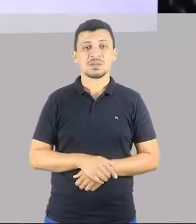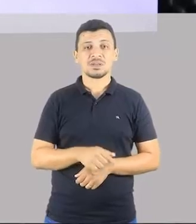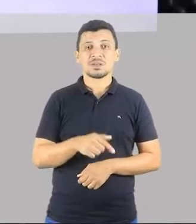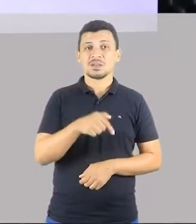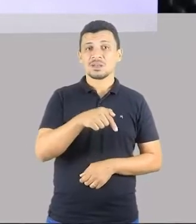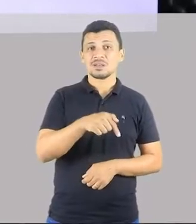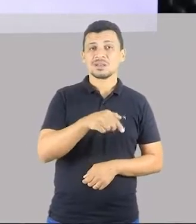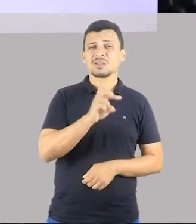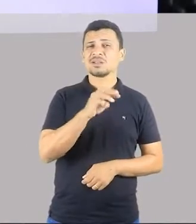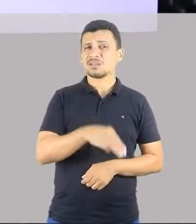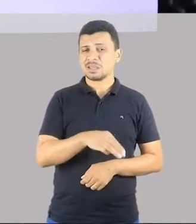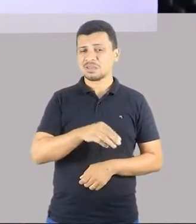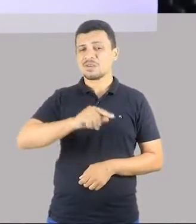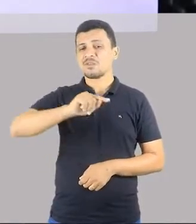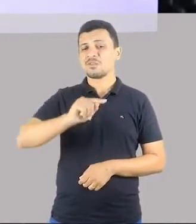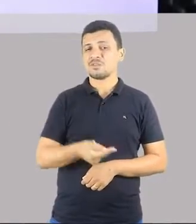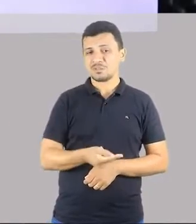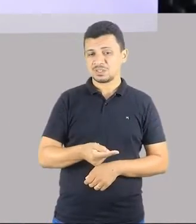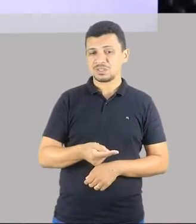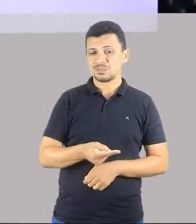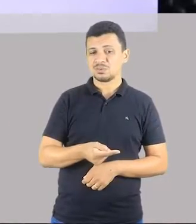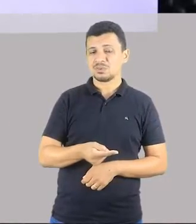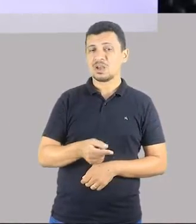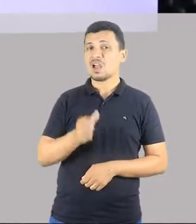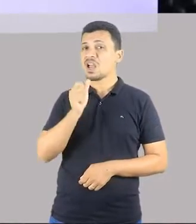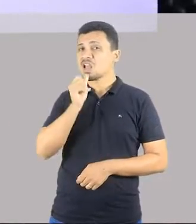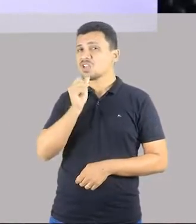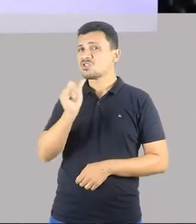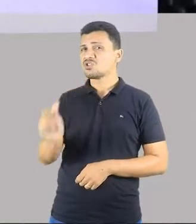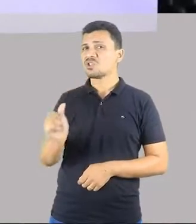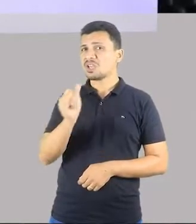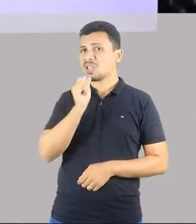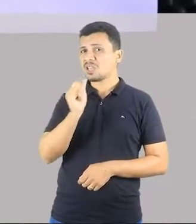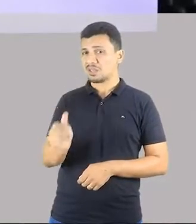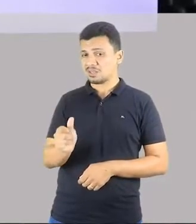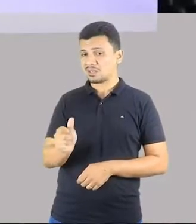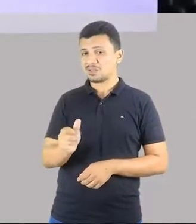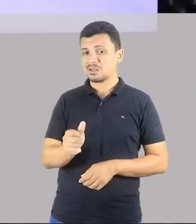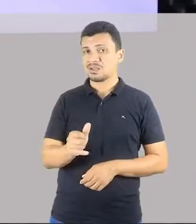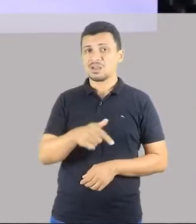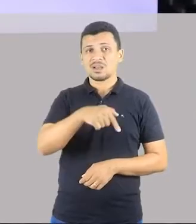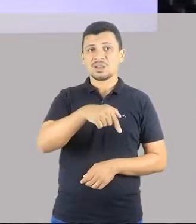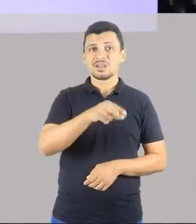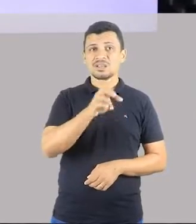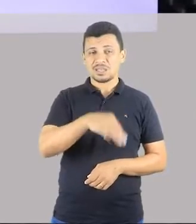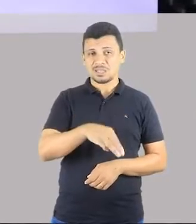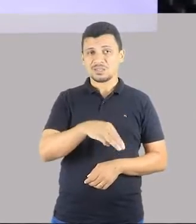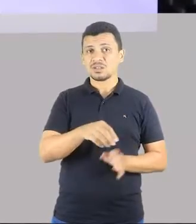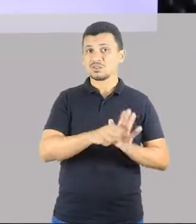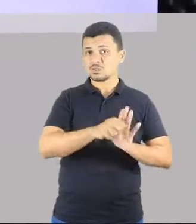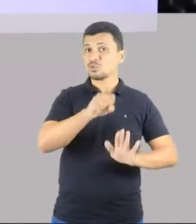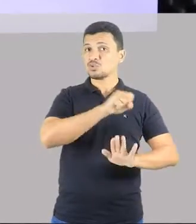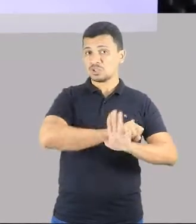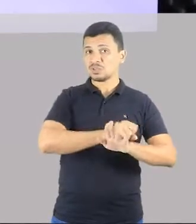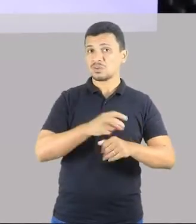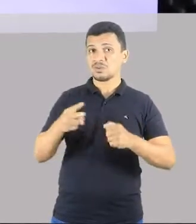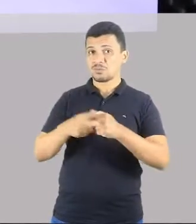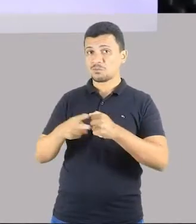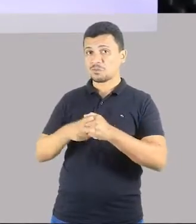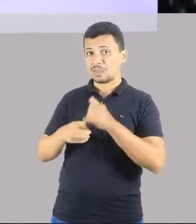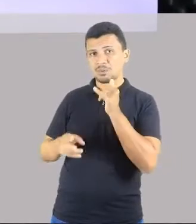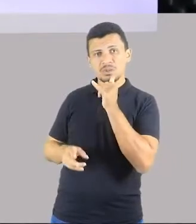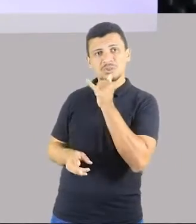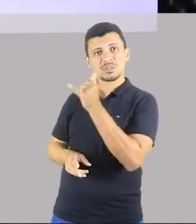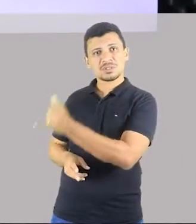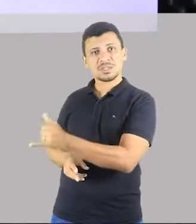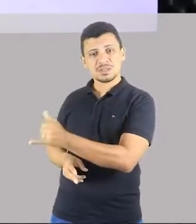quem diria, olha aí, ó, o quem é o sujeito do verbo dizer. Só que ele colocou uma